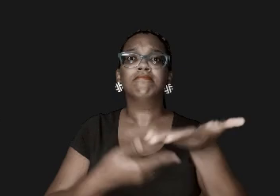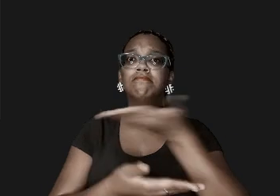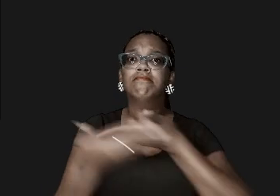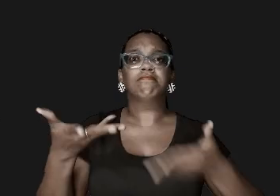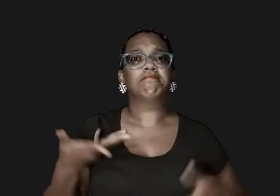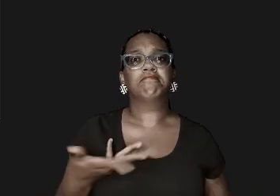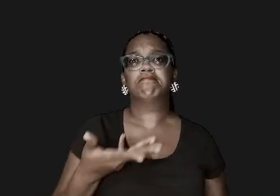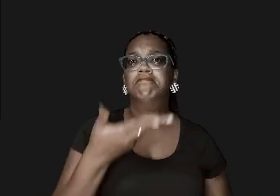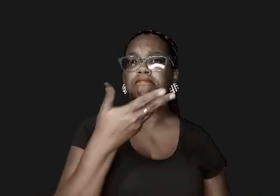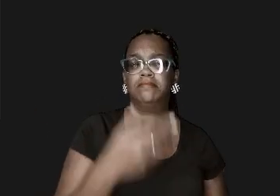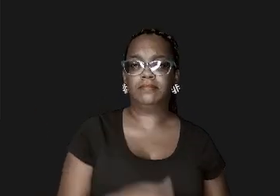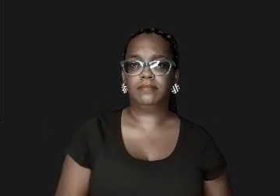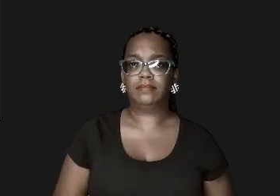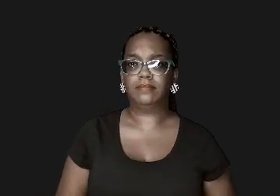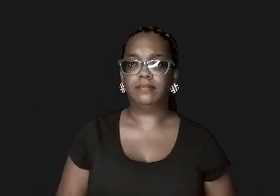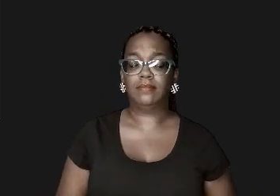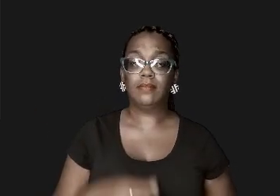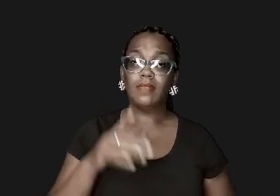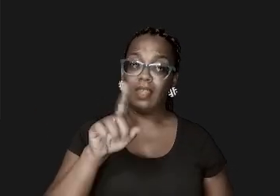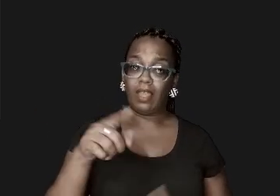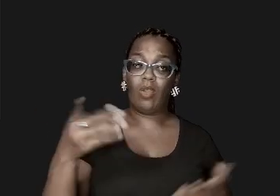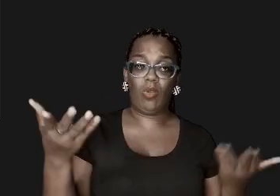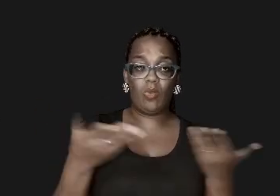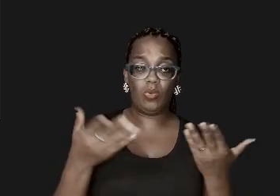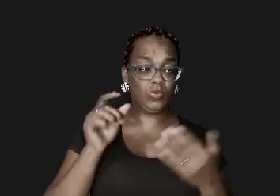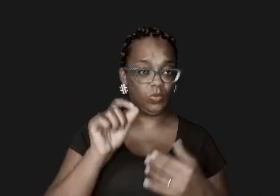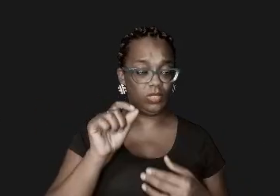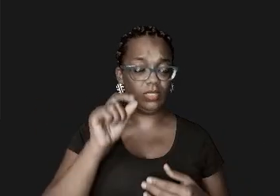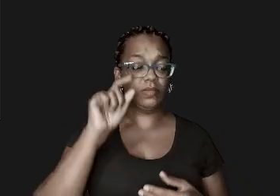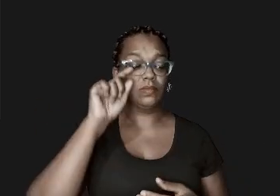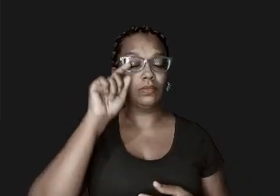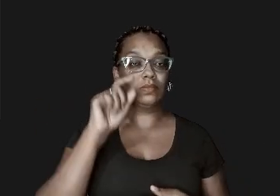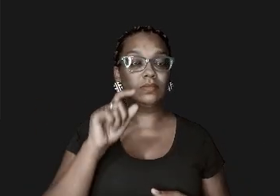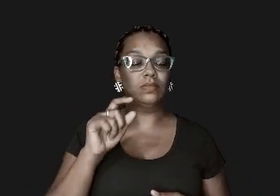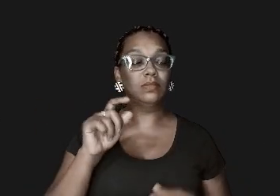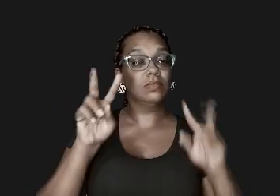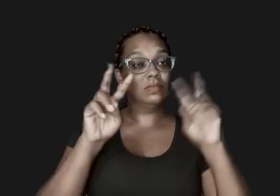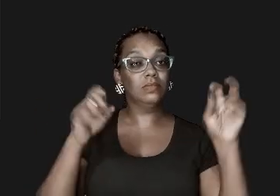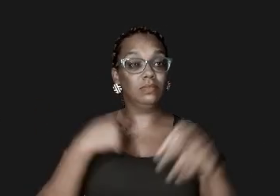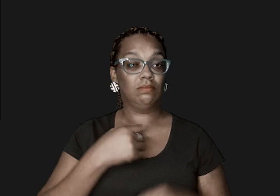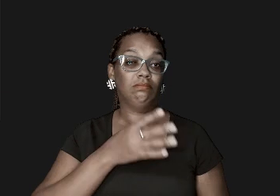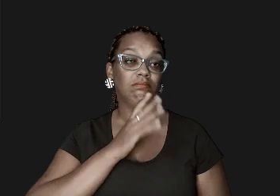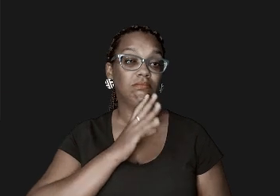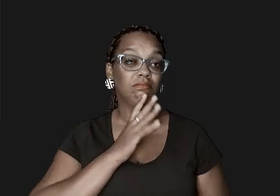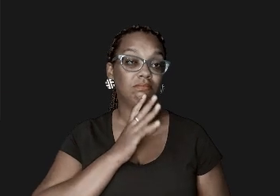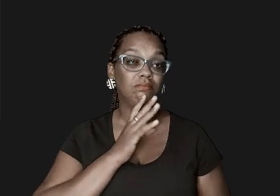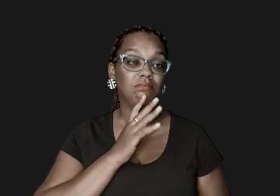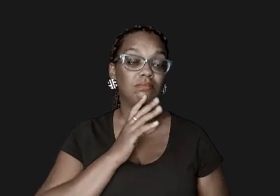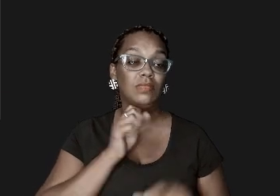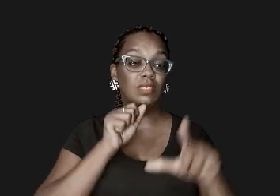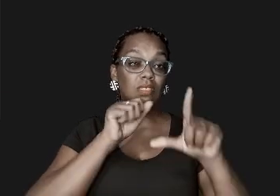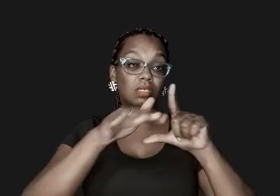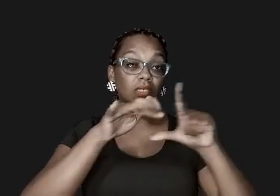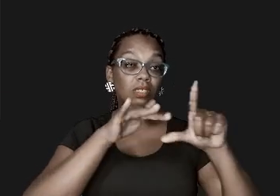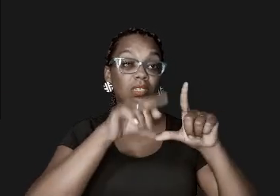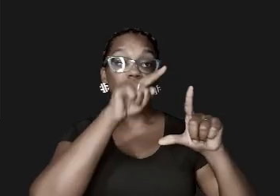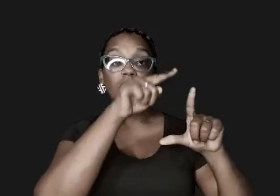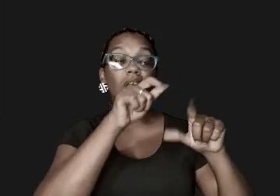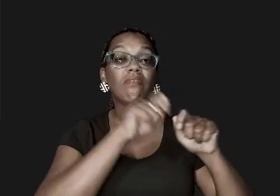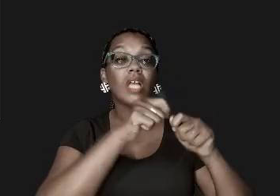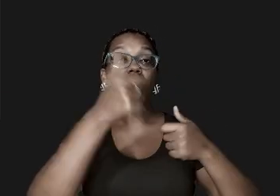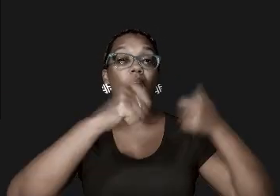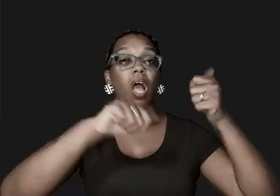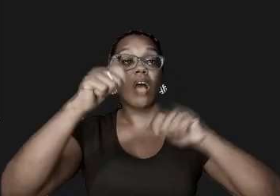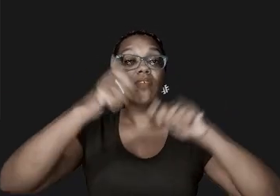milhões de seguidores e as alterações também são realizadas com cada vez mais agilidade o que tem sido inclusive